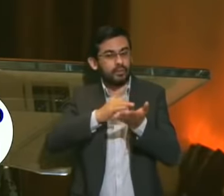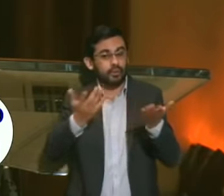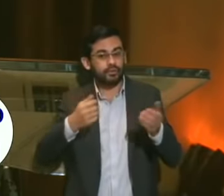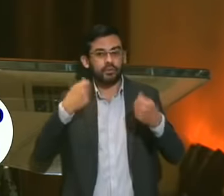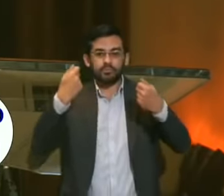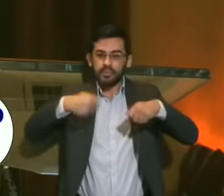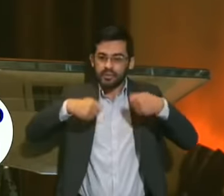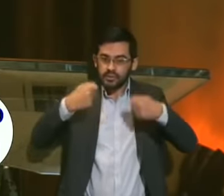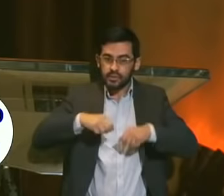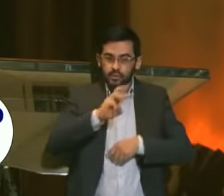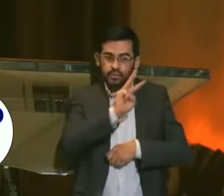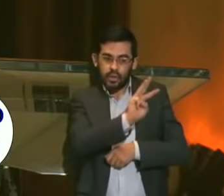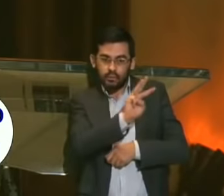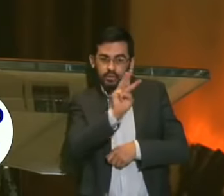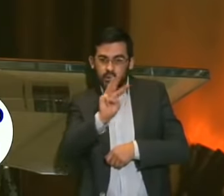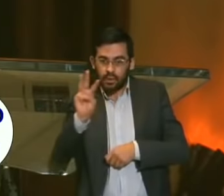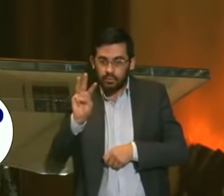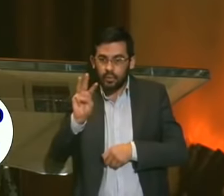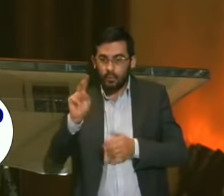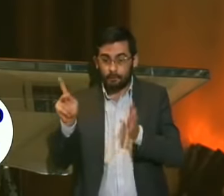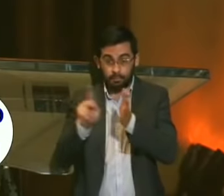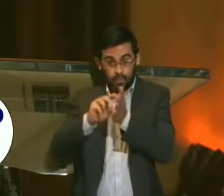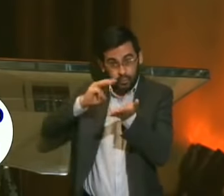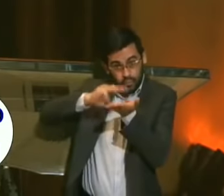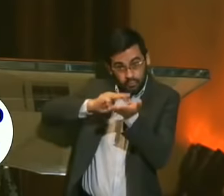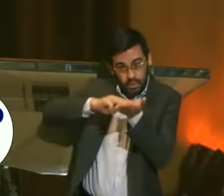tem que entrar lá na